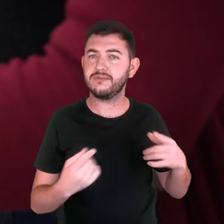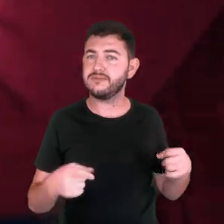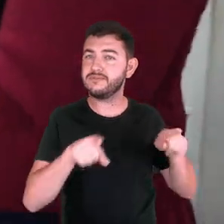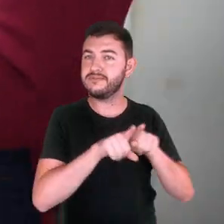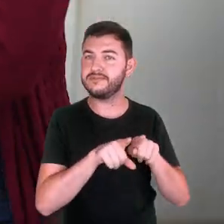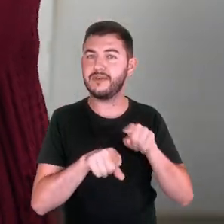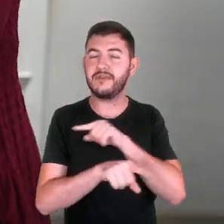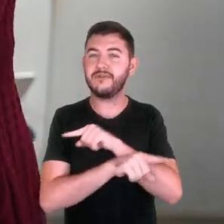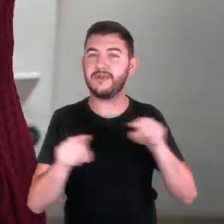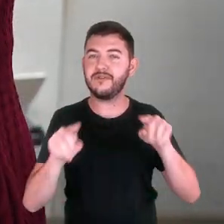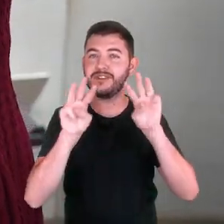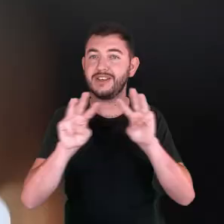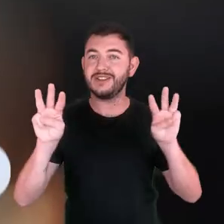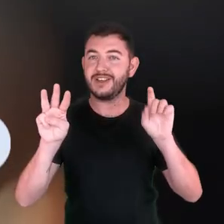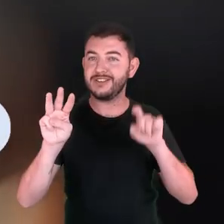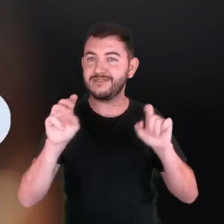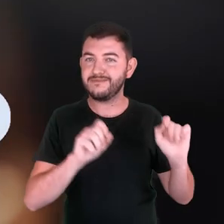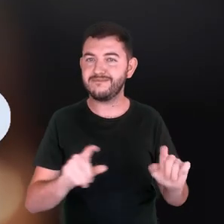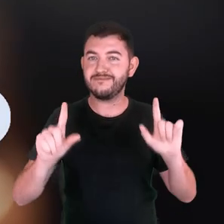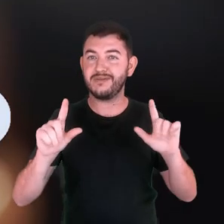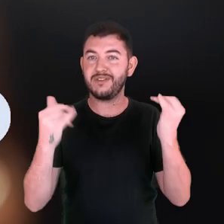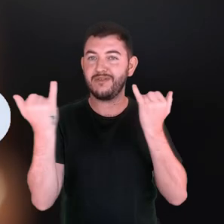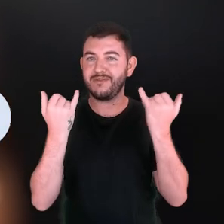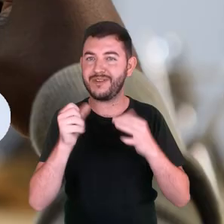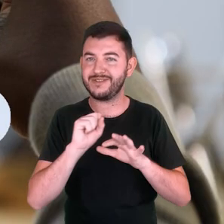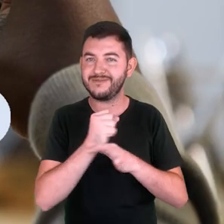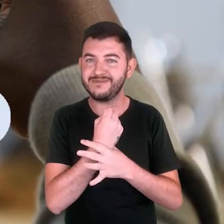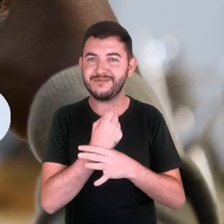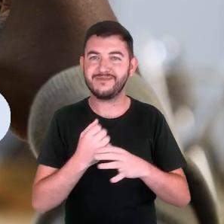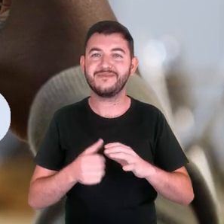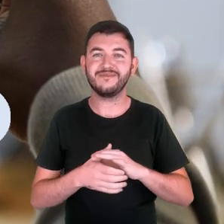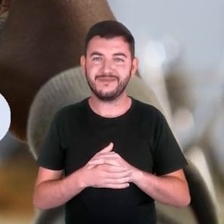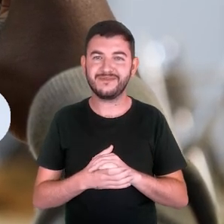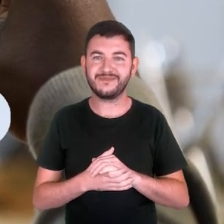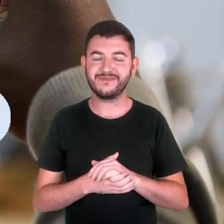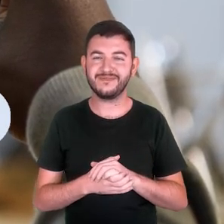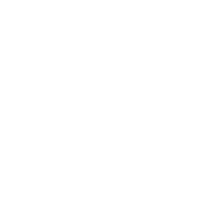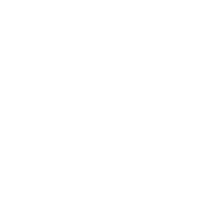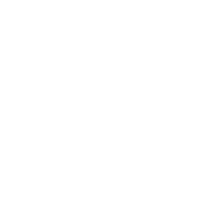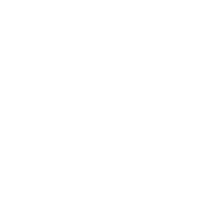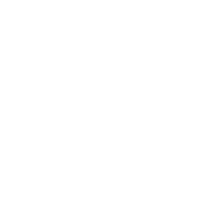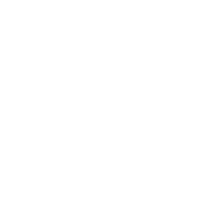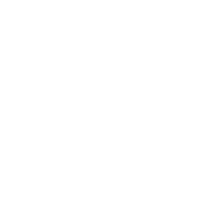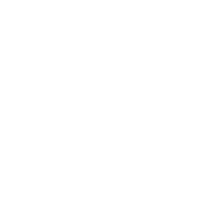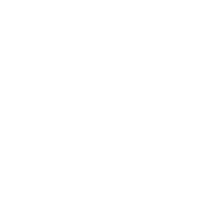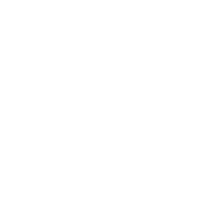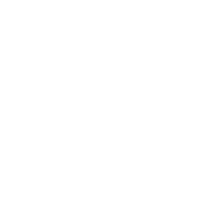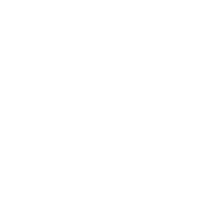Acesse o portal e informe-se de maneira segura.